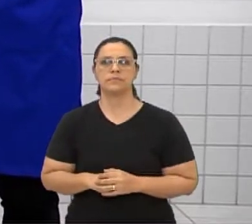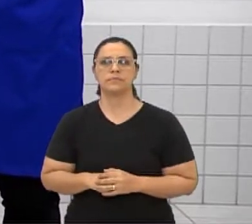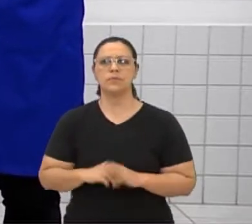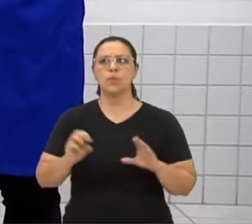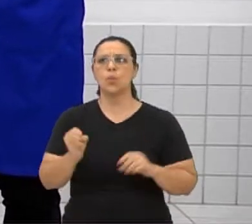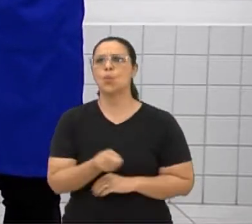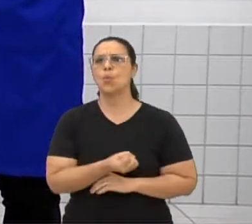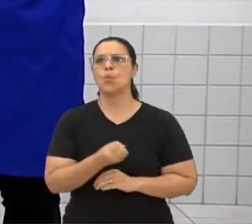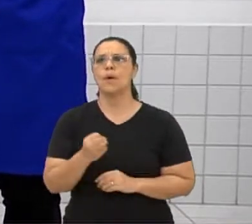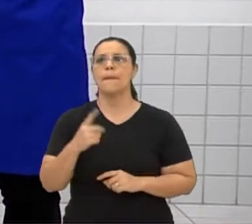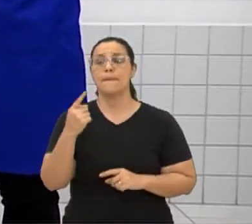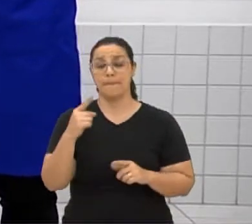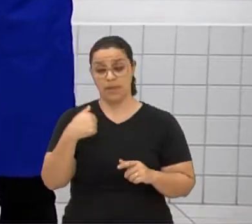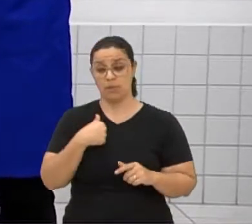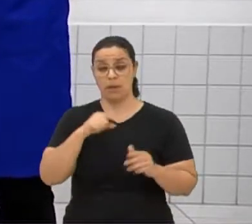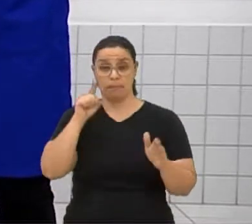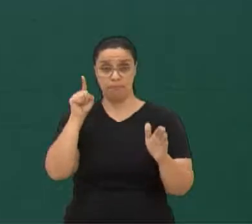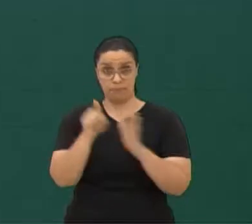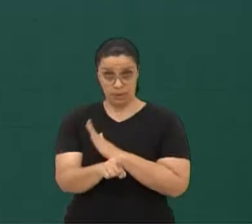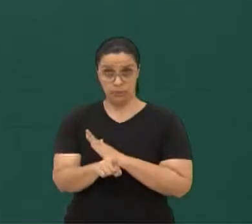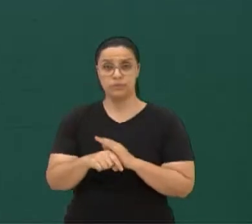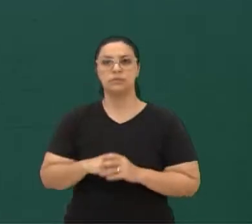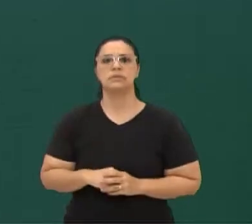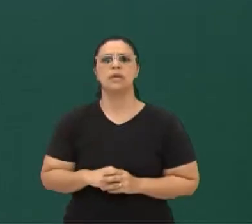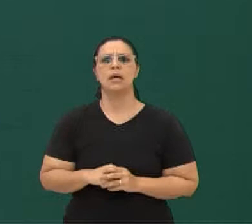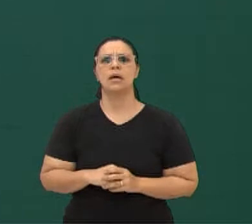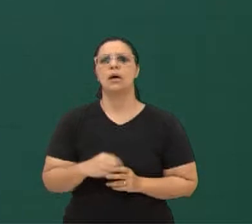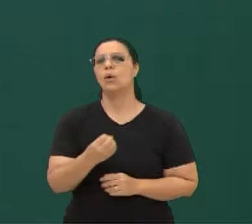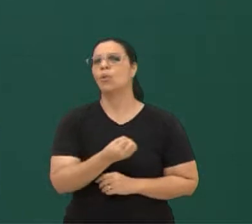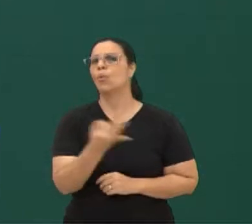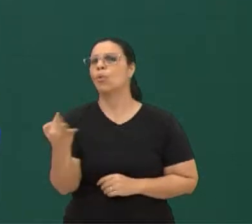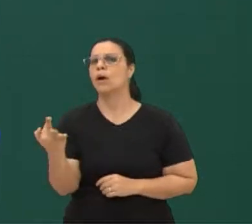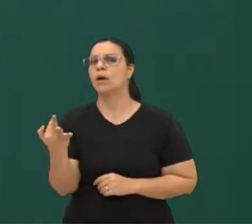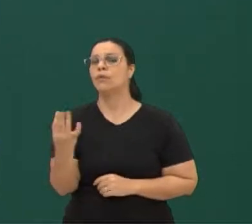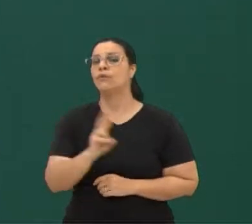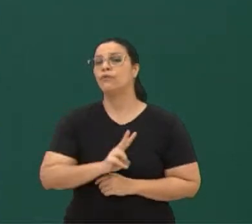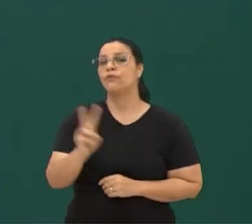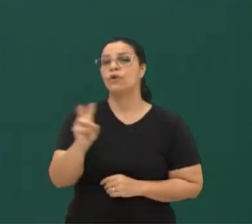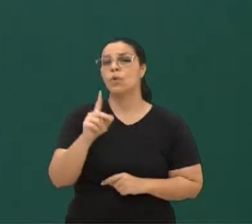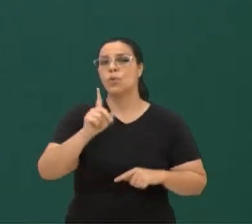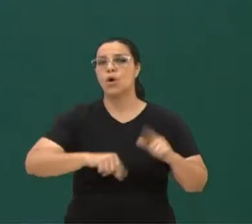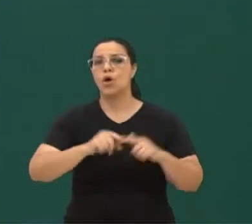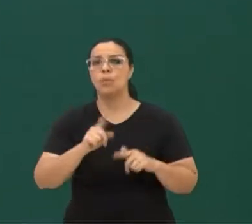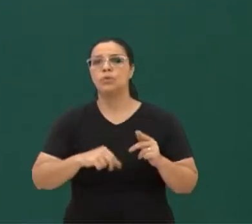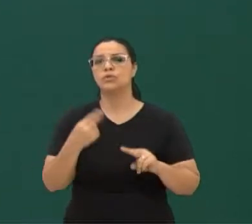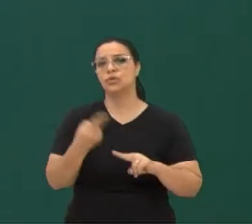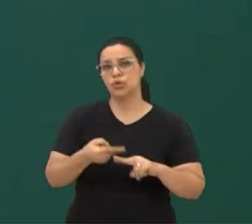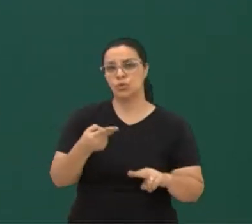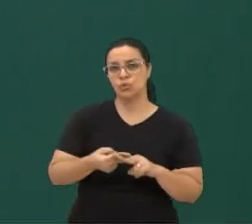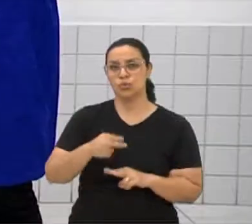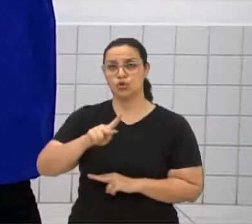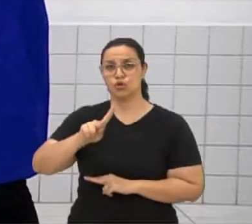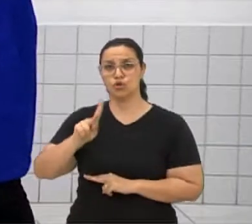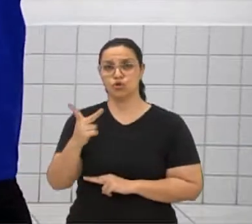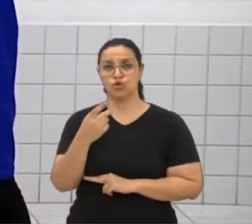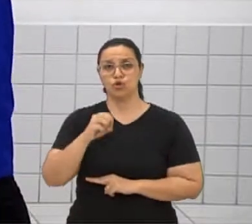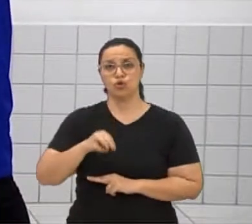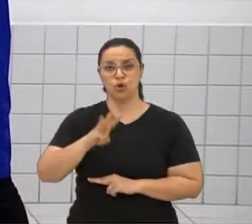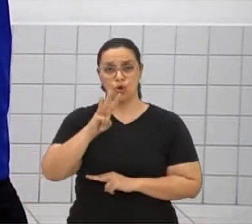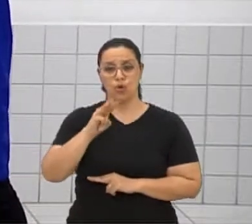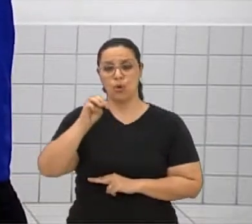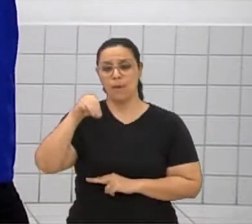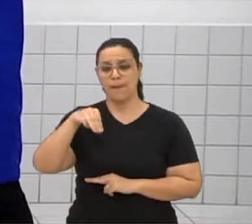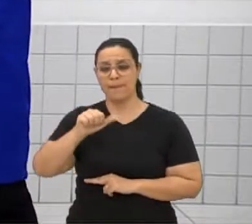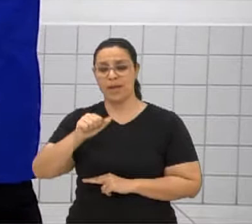quanto para perguntar quanto custa alguma coisa eu uso romeno romanti quando